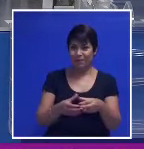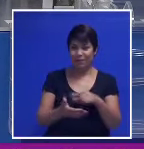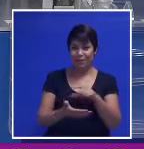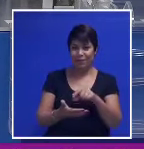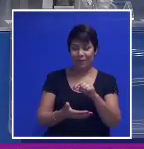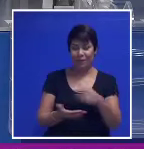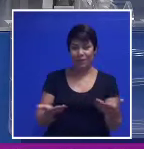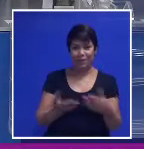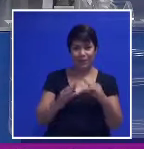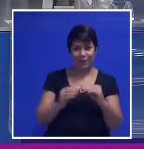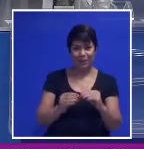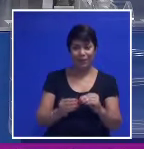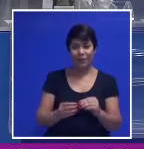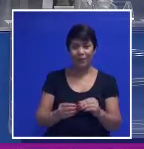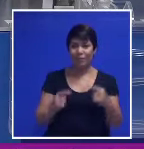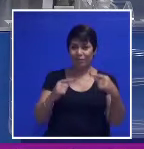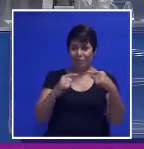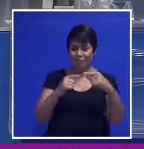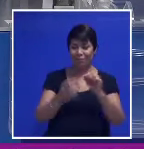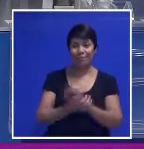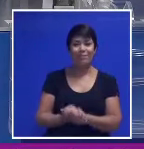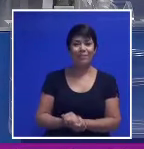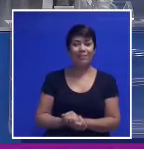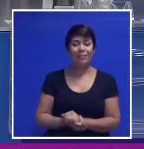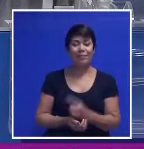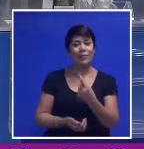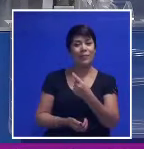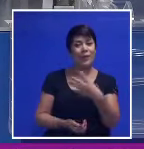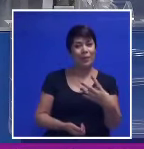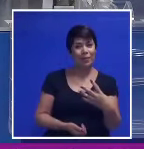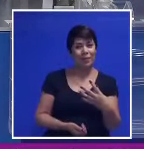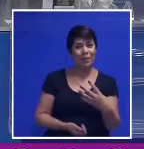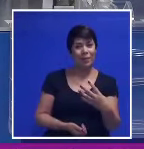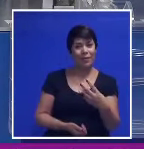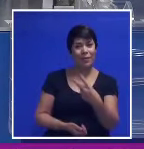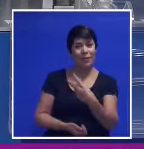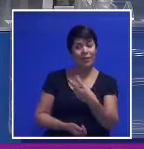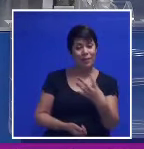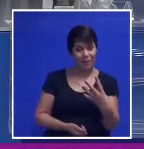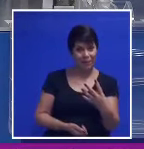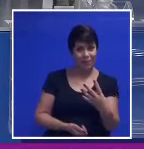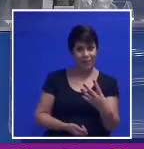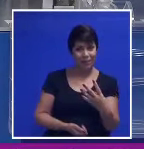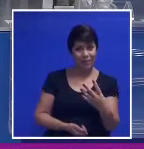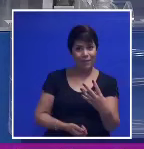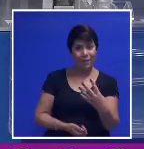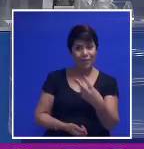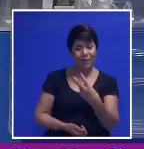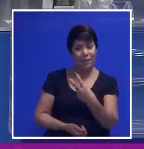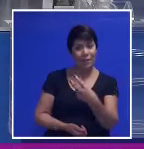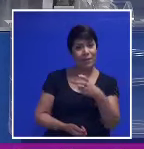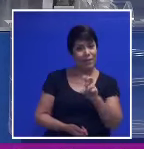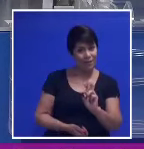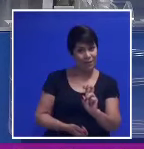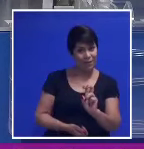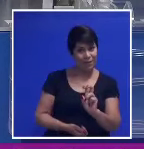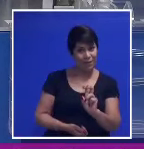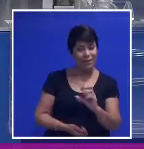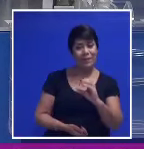Loto Fácil desta noite. Vamos conferir. 14, 24,